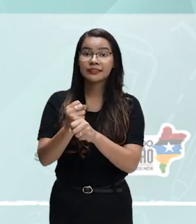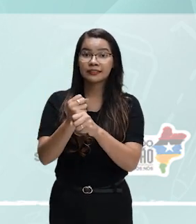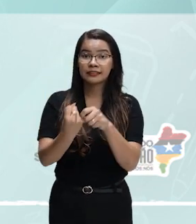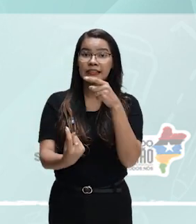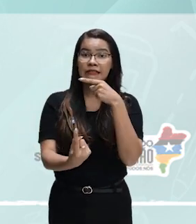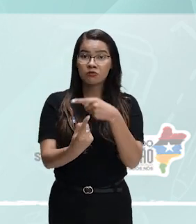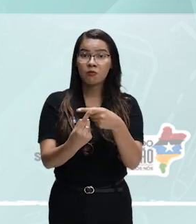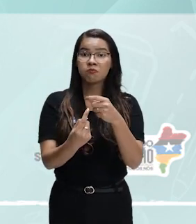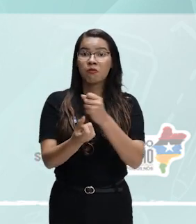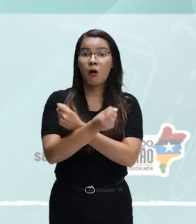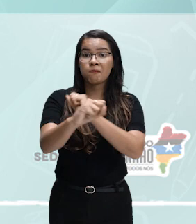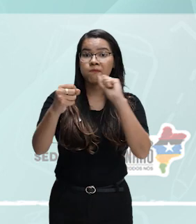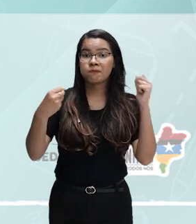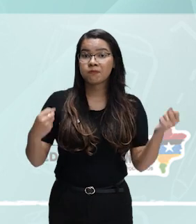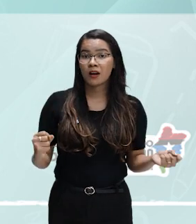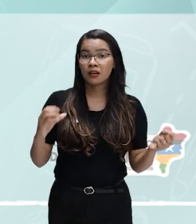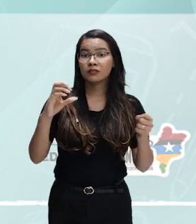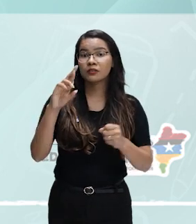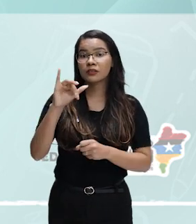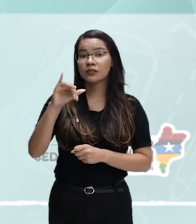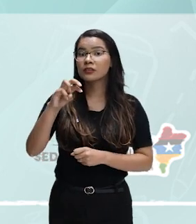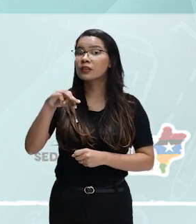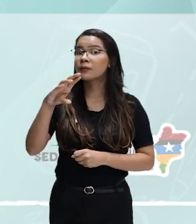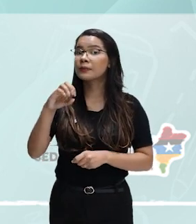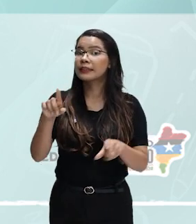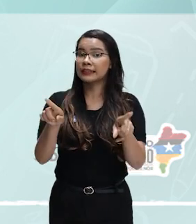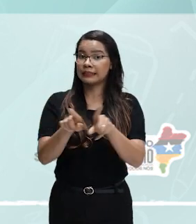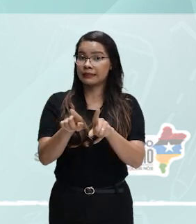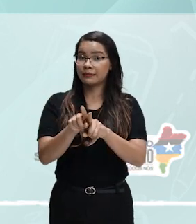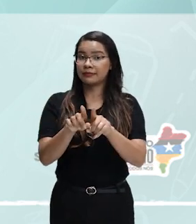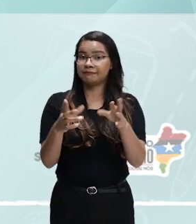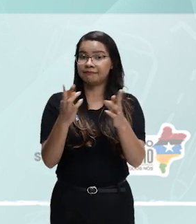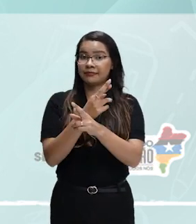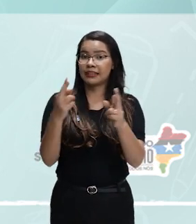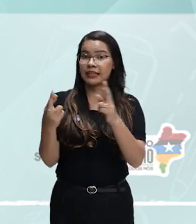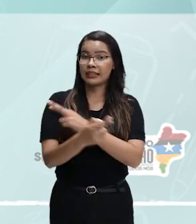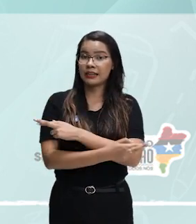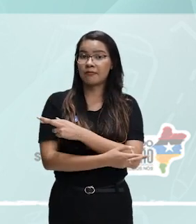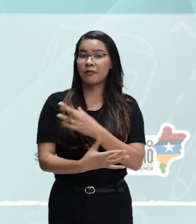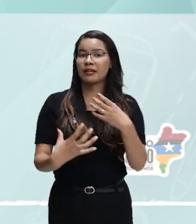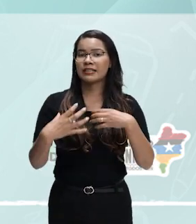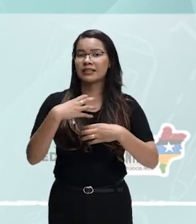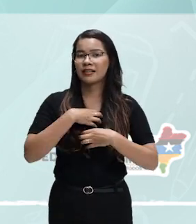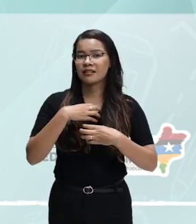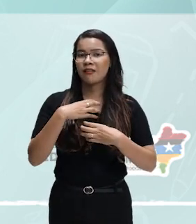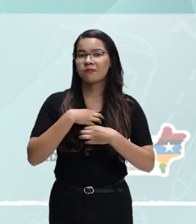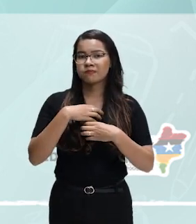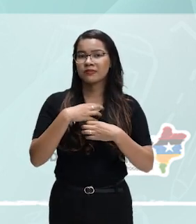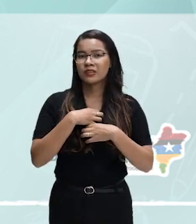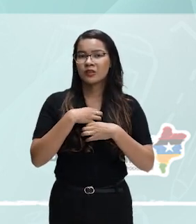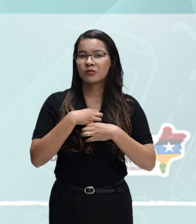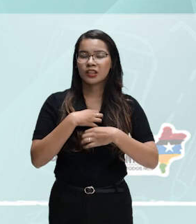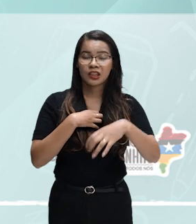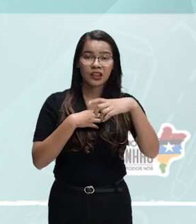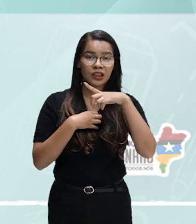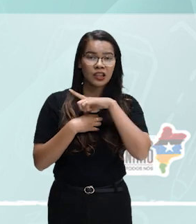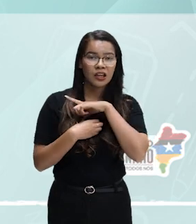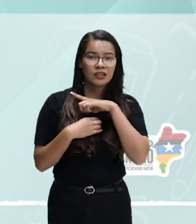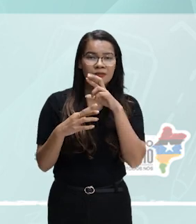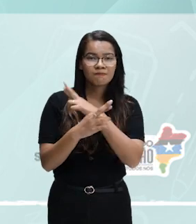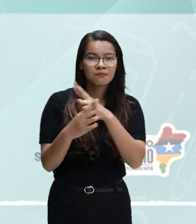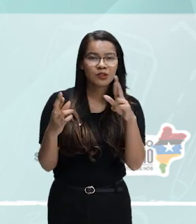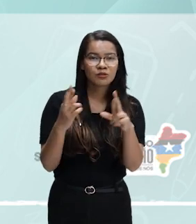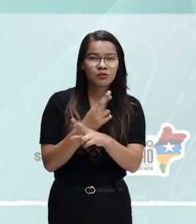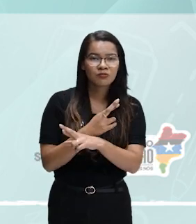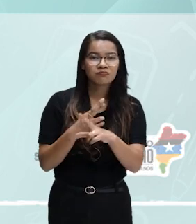aumento da criminalidade urbana, causada por diversos fatores, aliada a uma sensação que existe entre as pessoas, no senso